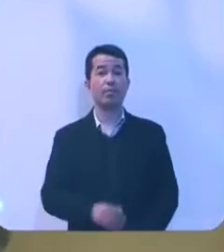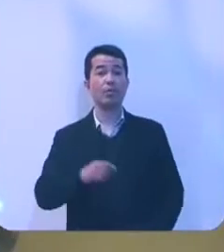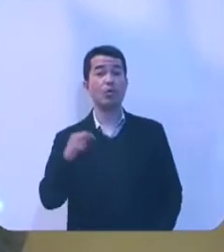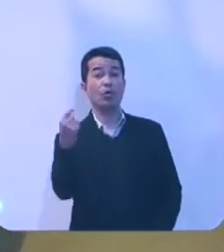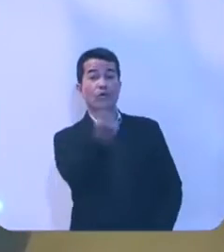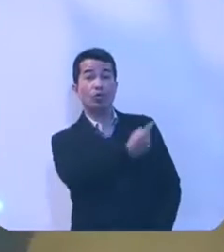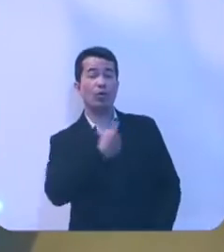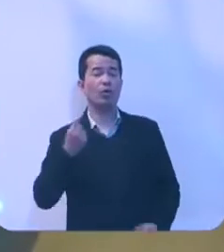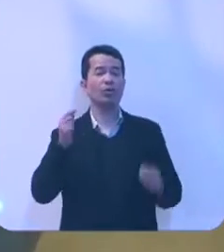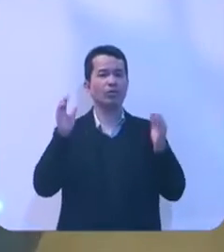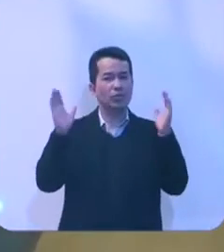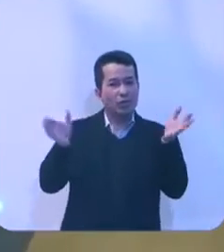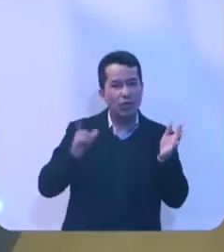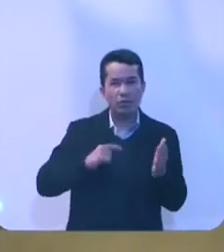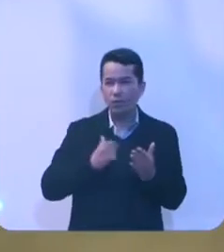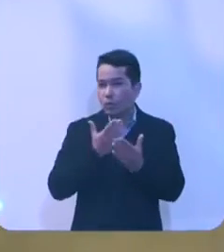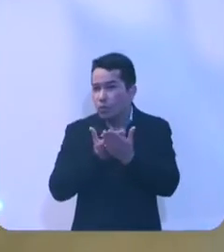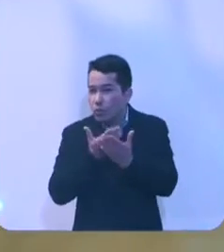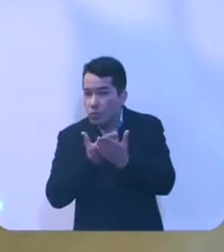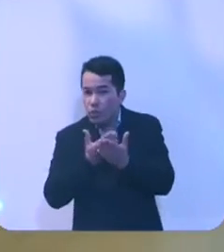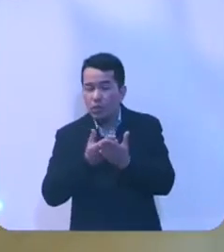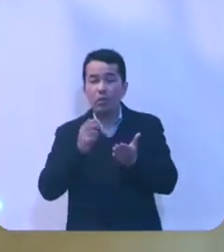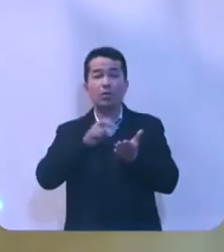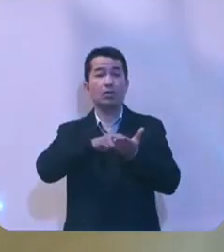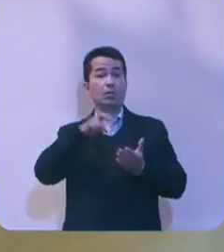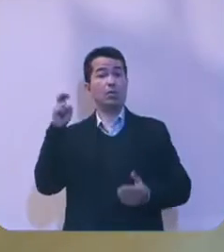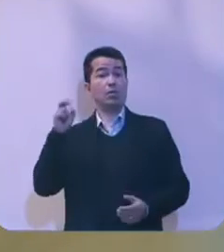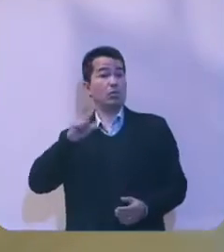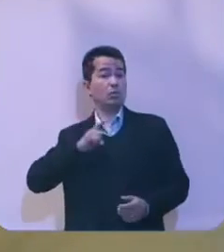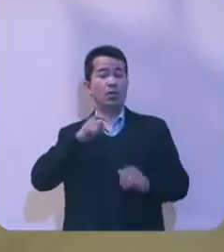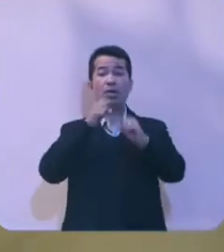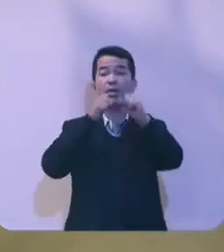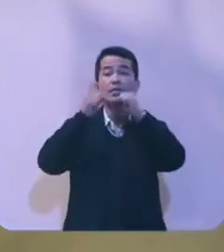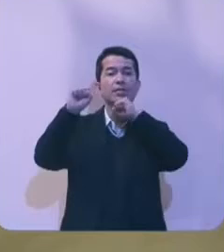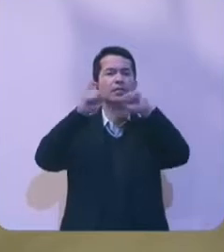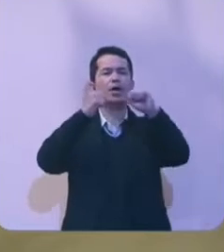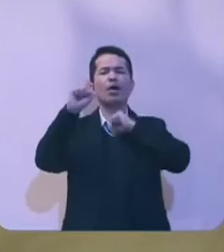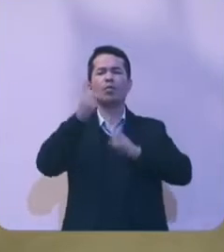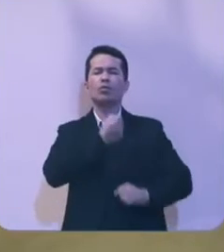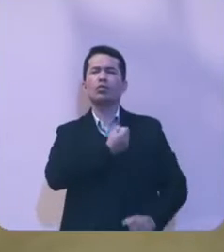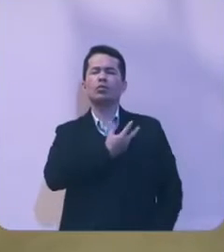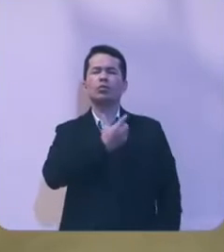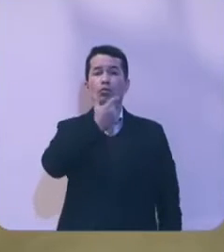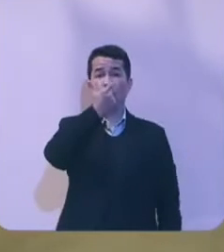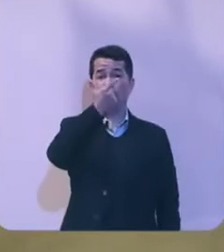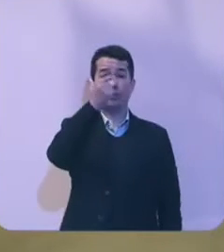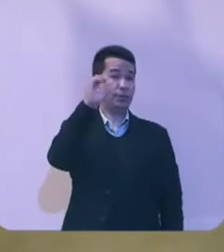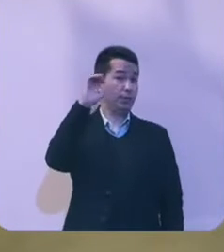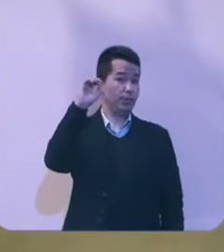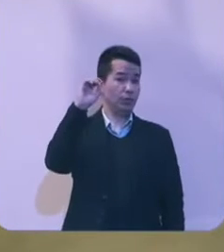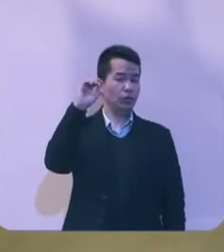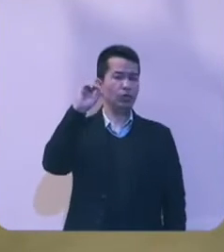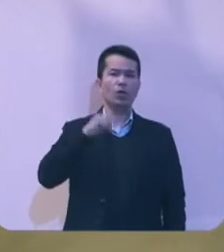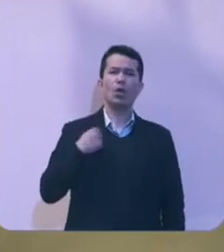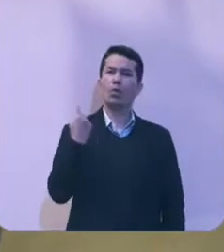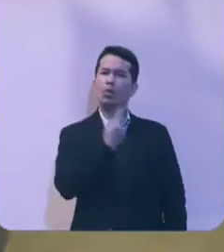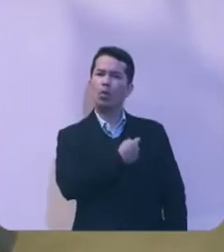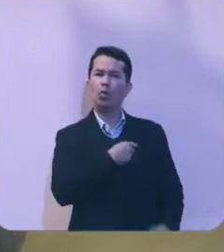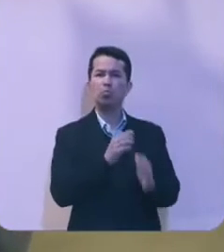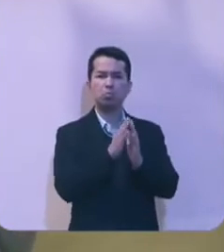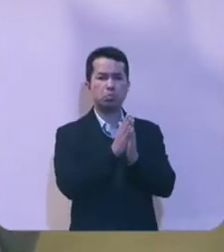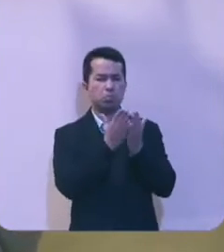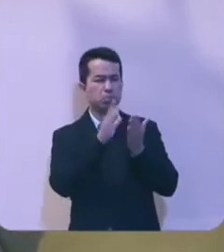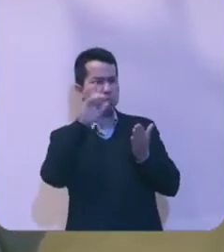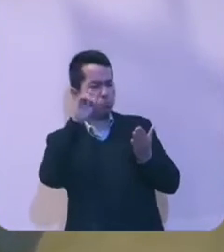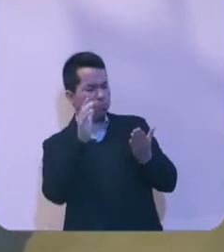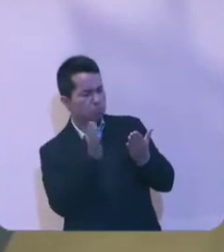Nós começamos a estudar hoje pela manhã o Salmo 20 e percebemos que esse